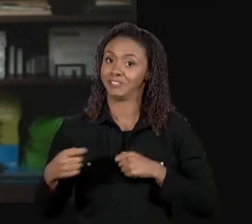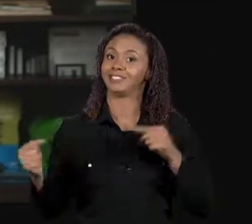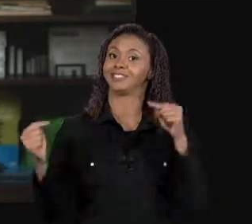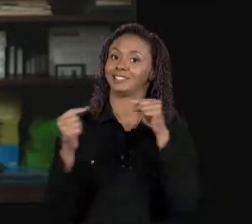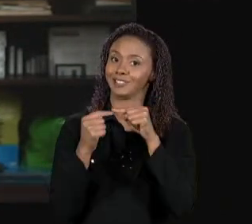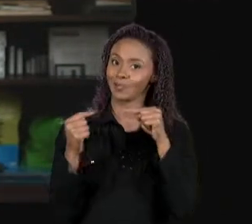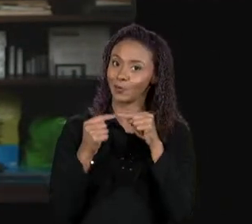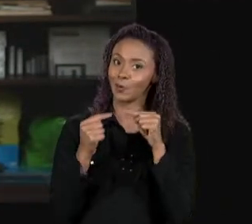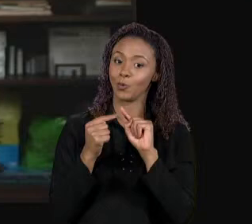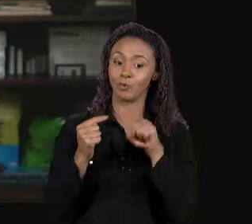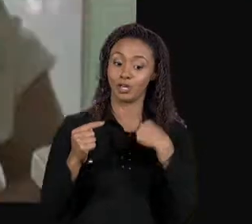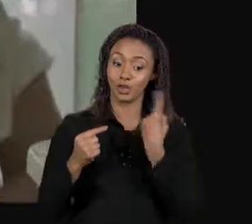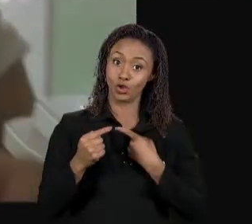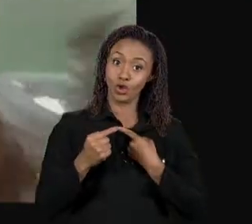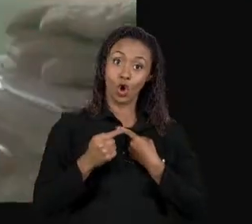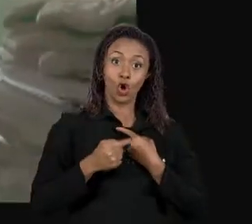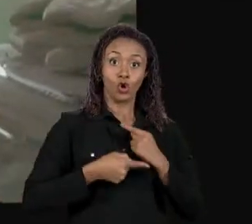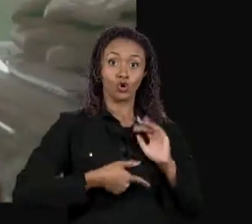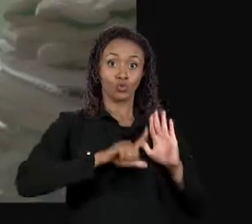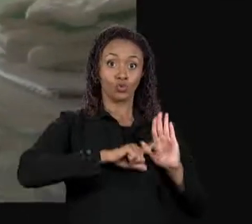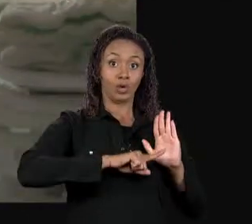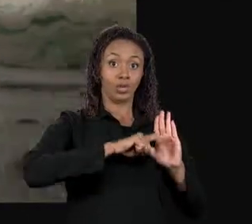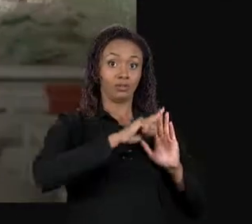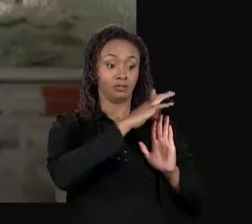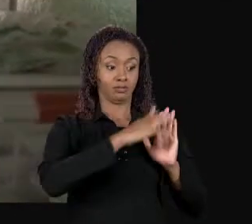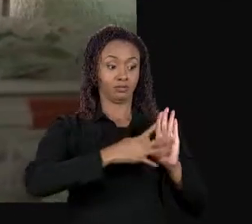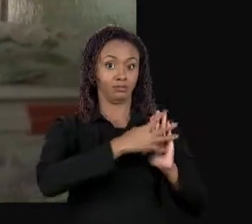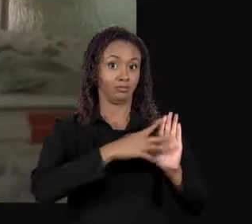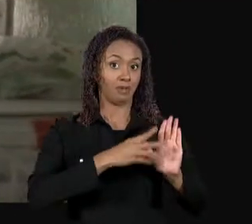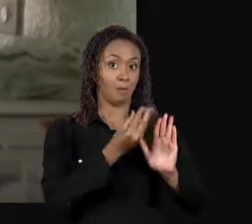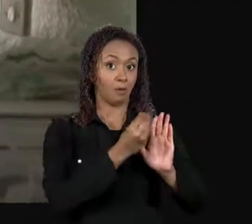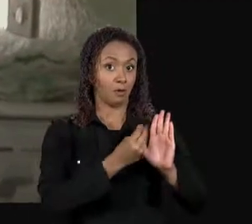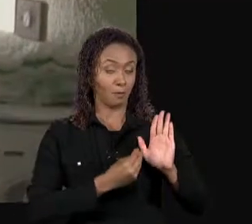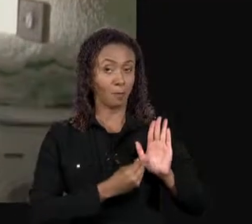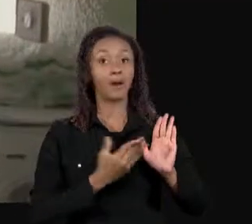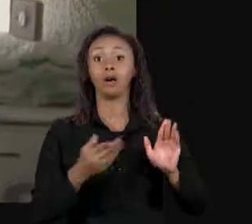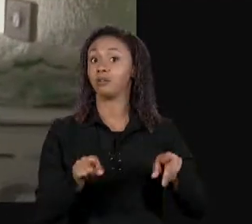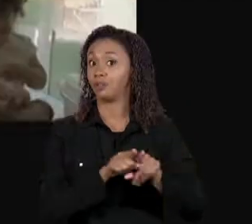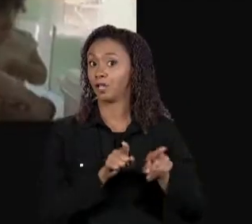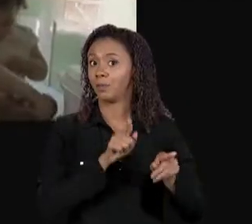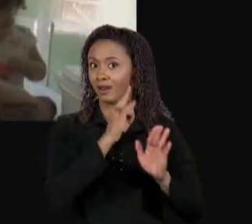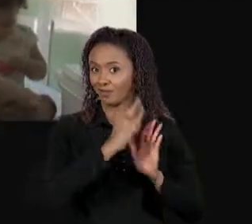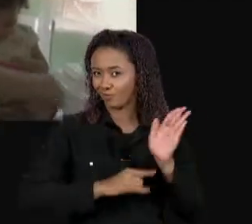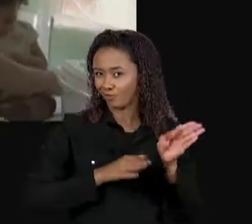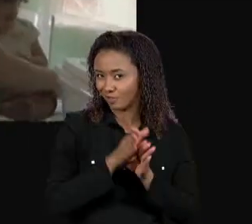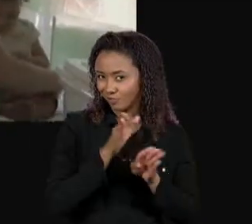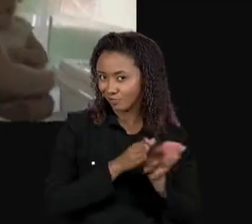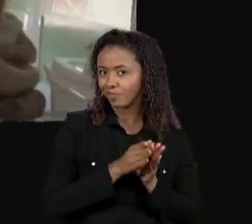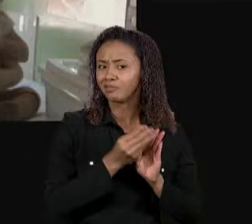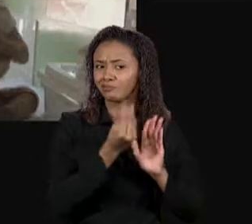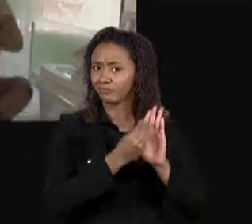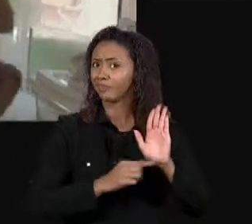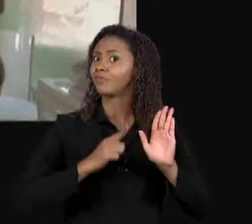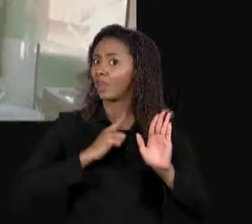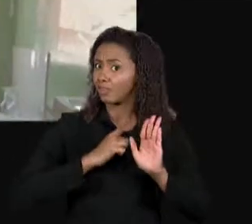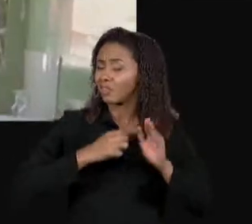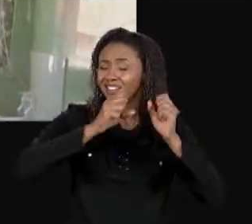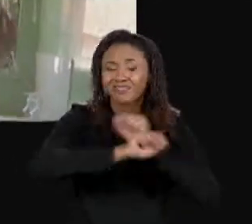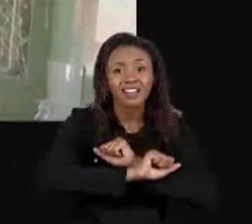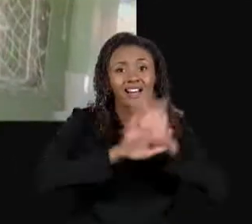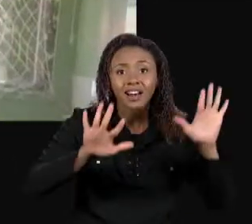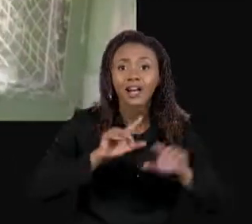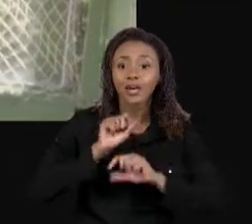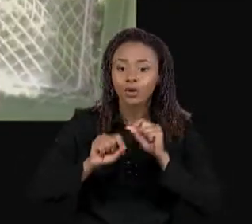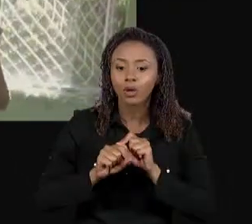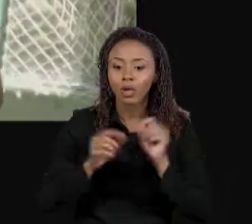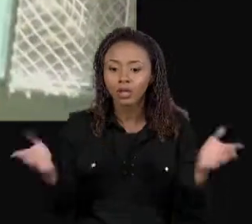já construiu, né? Lá nas diretrizes está muito claro. Então, articular essas vivências das crianças, e aí